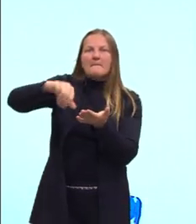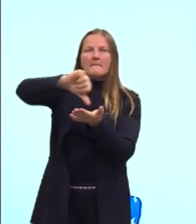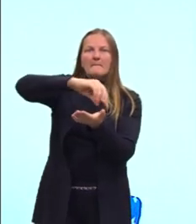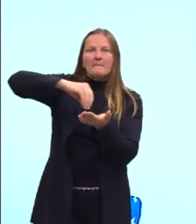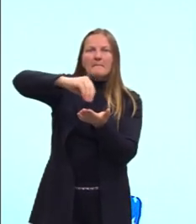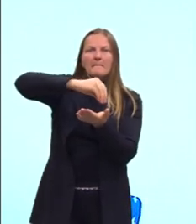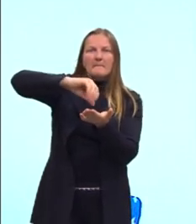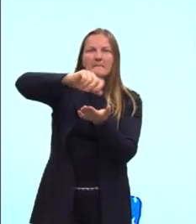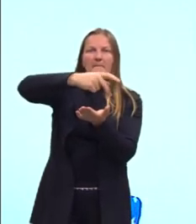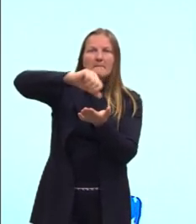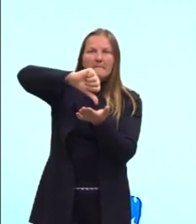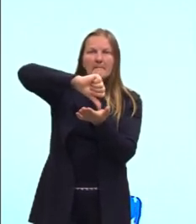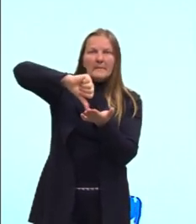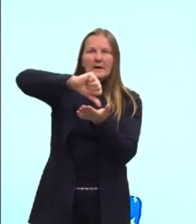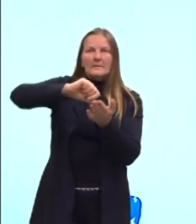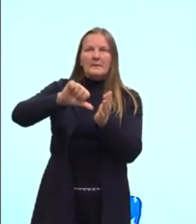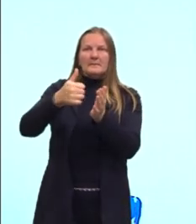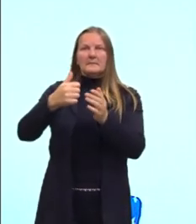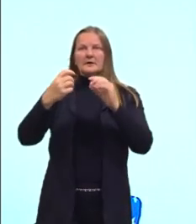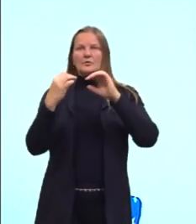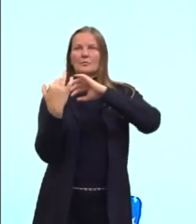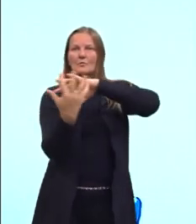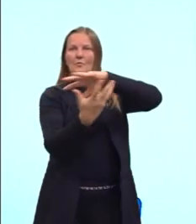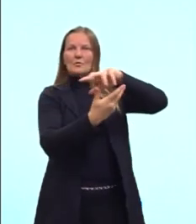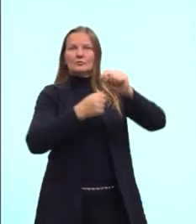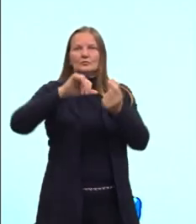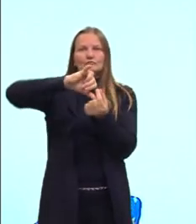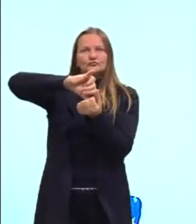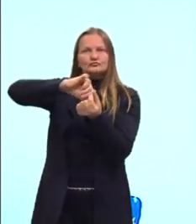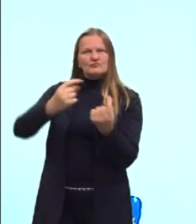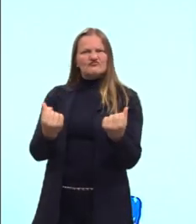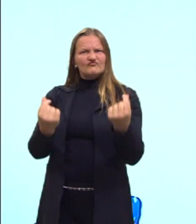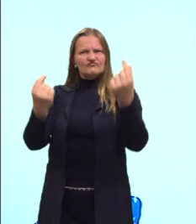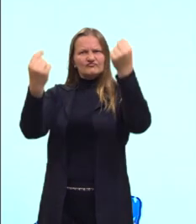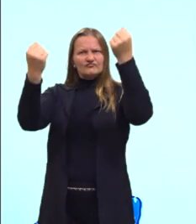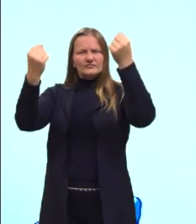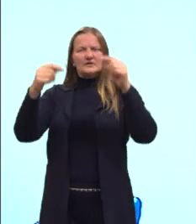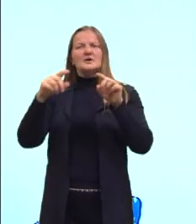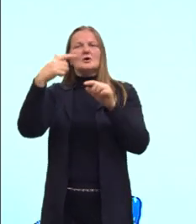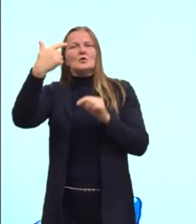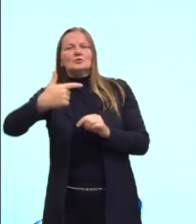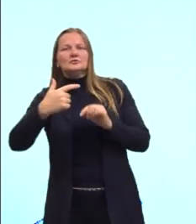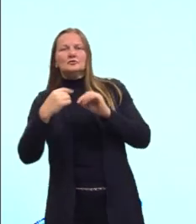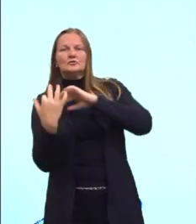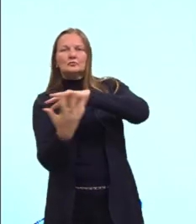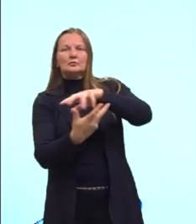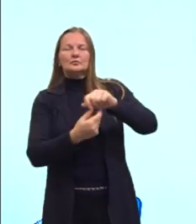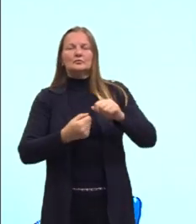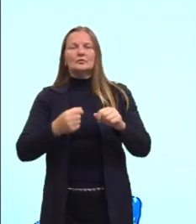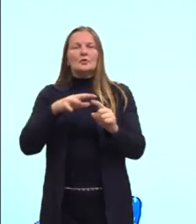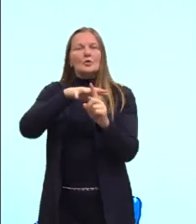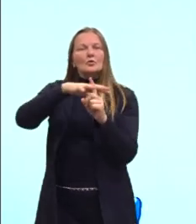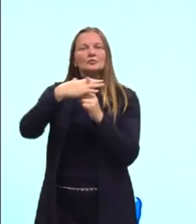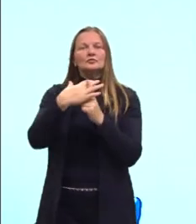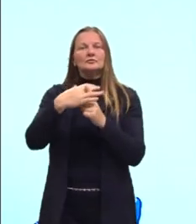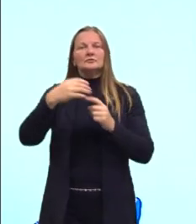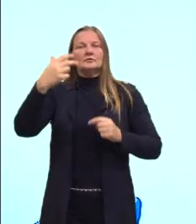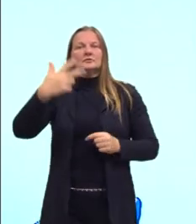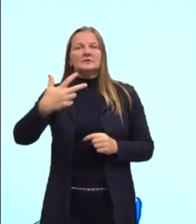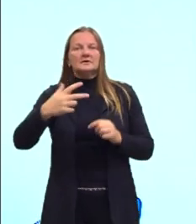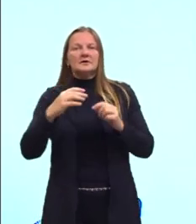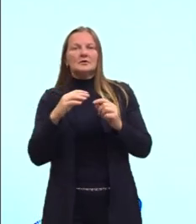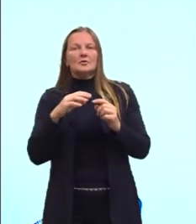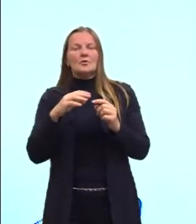primeiro segundo mundo né primeiro mundo estão os capitalistas ricos e os socialistas e o